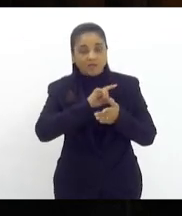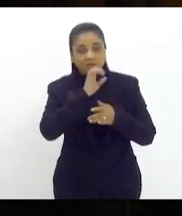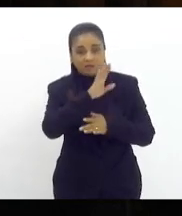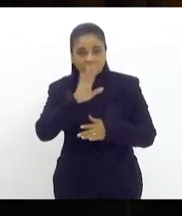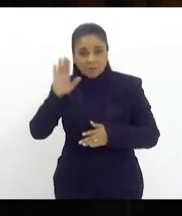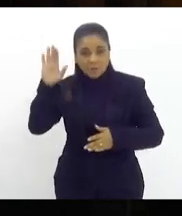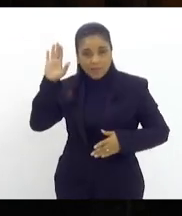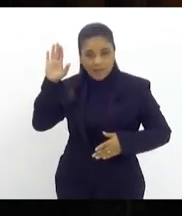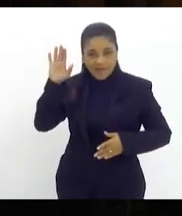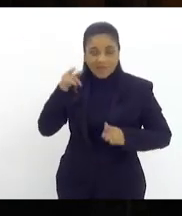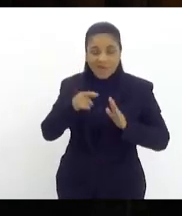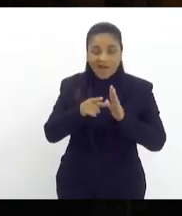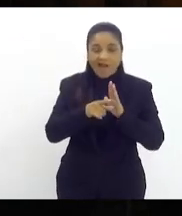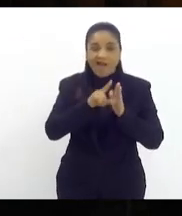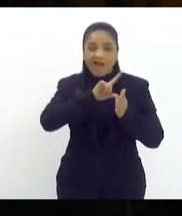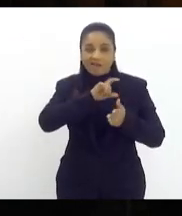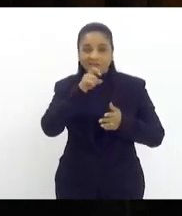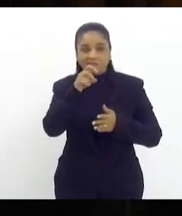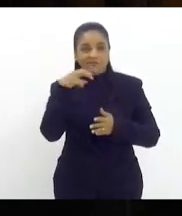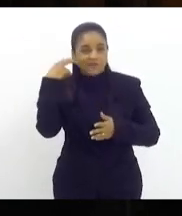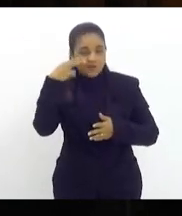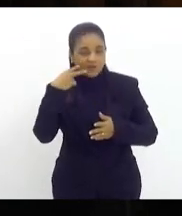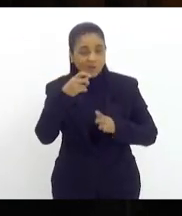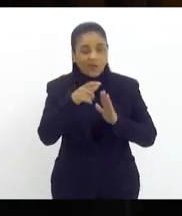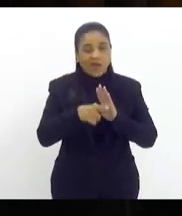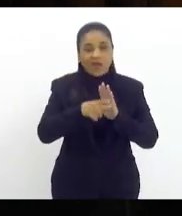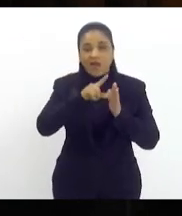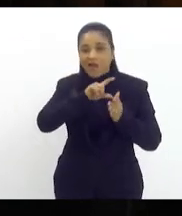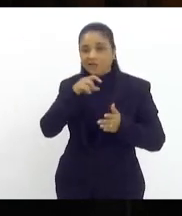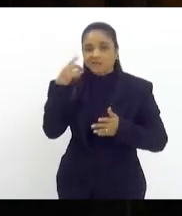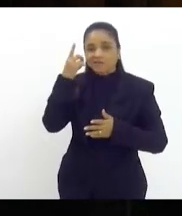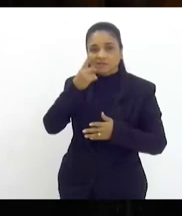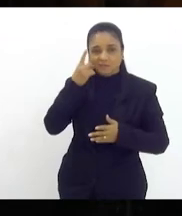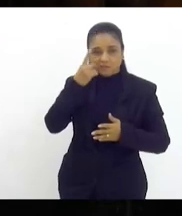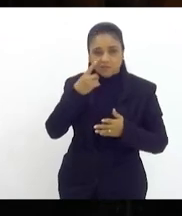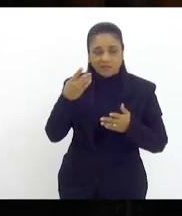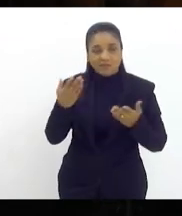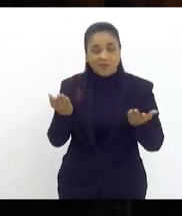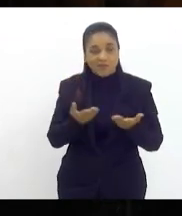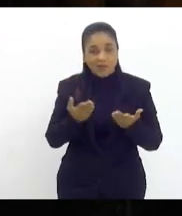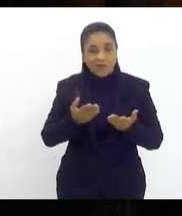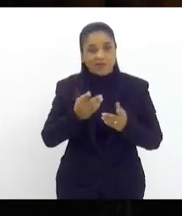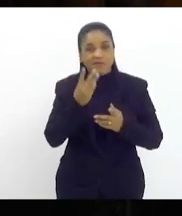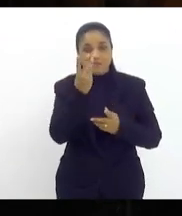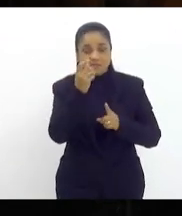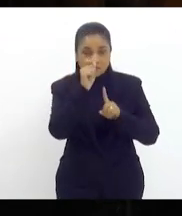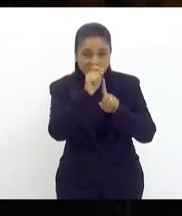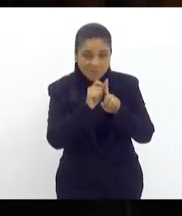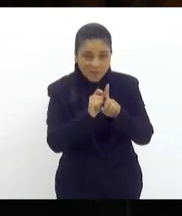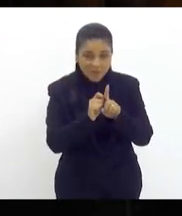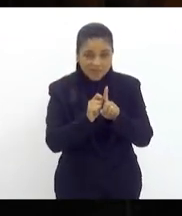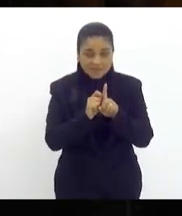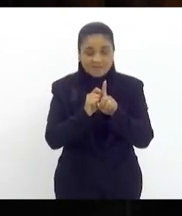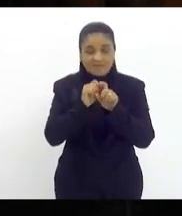antes de ser vereador antes de ser deputado e agora completando esse terceiro mês na LERJ com